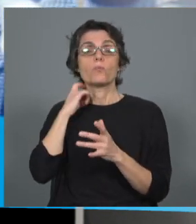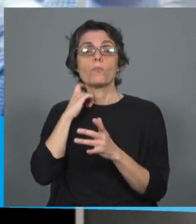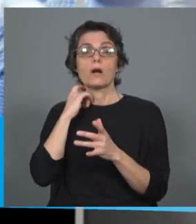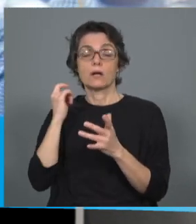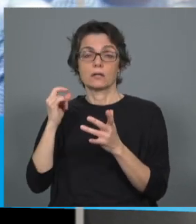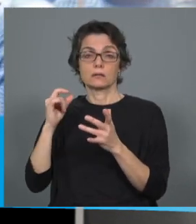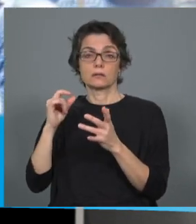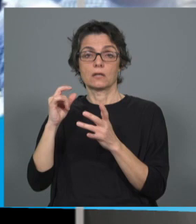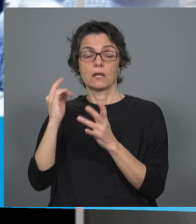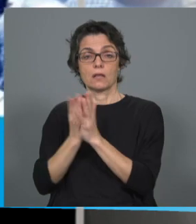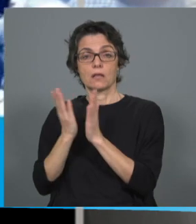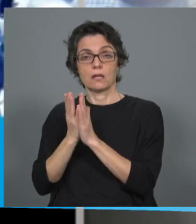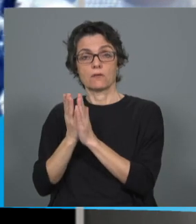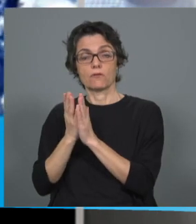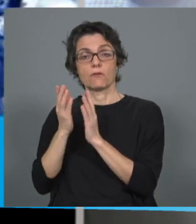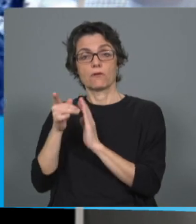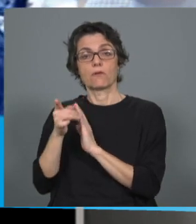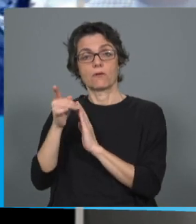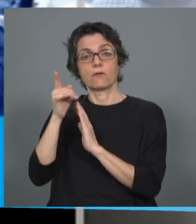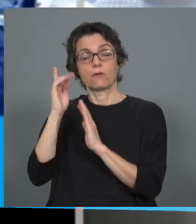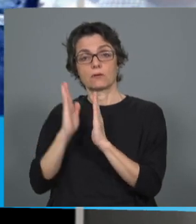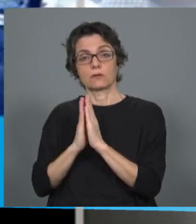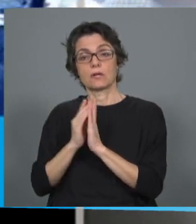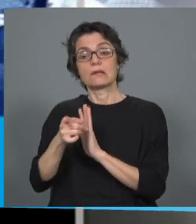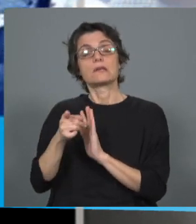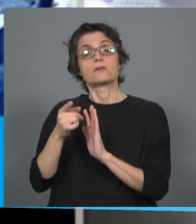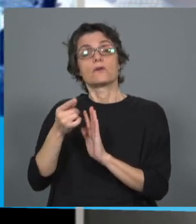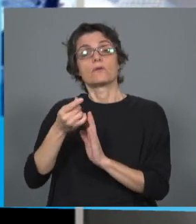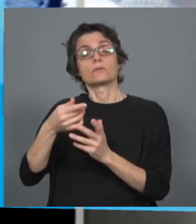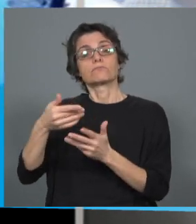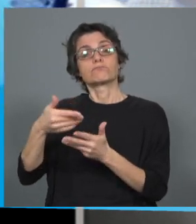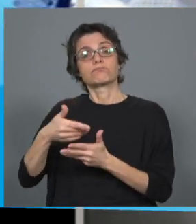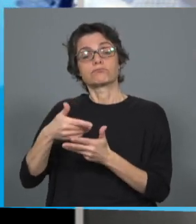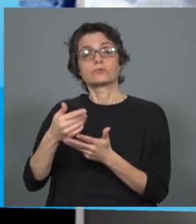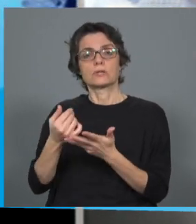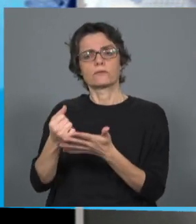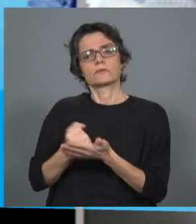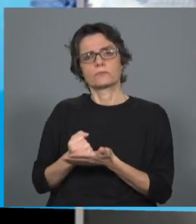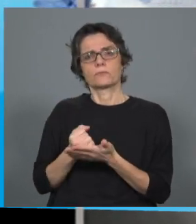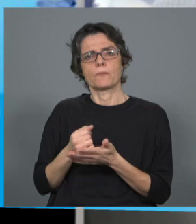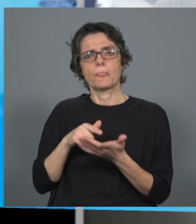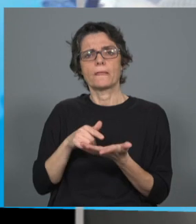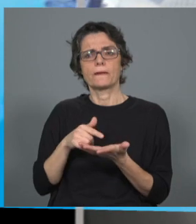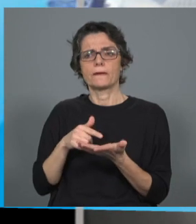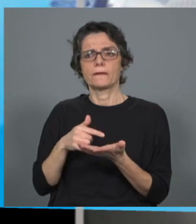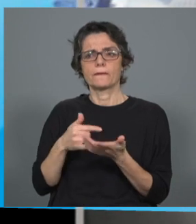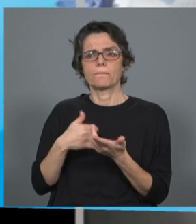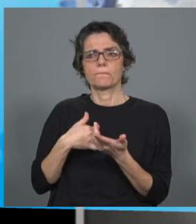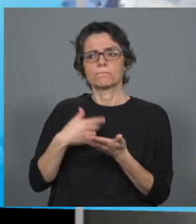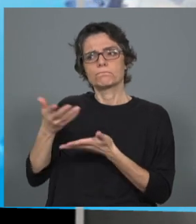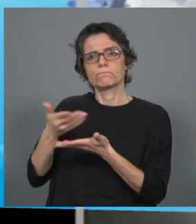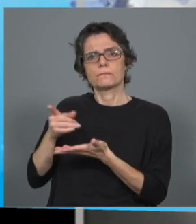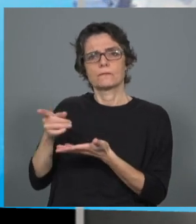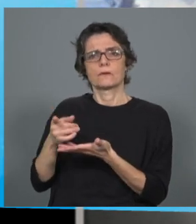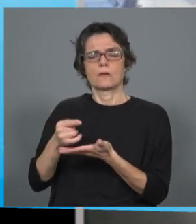Amador, mas de direção espiritual normal, não era em vista à vocação. E nesse momento em que eu